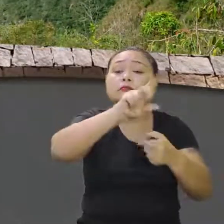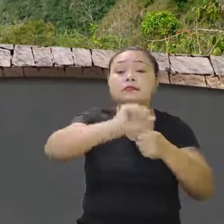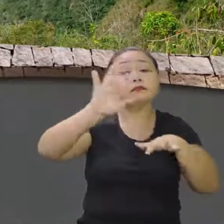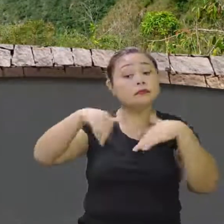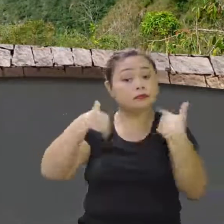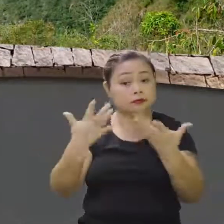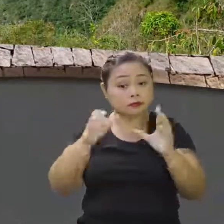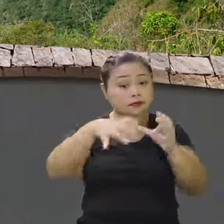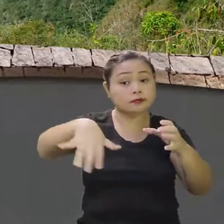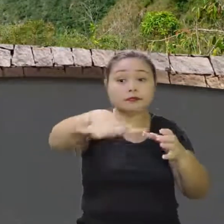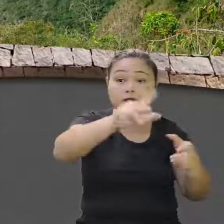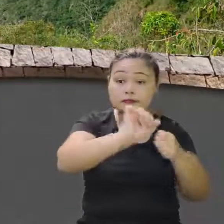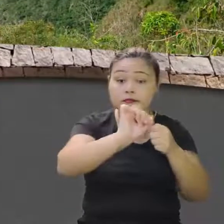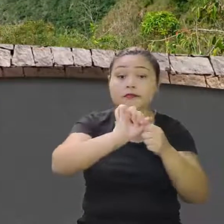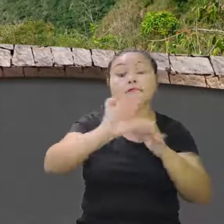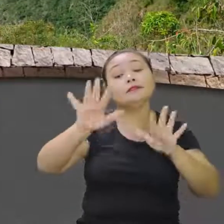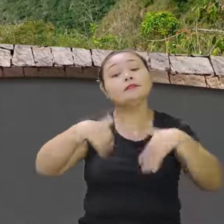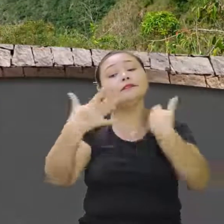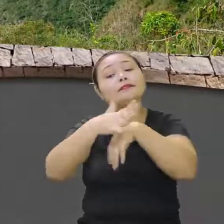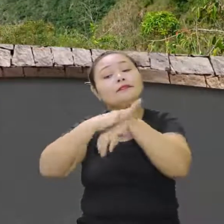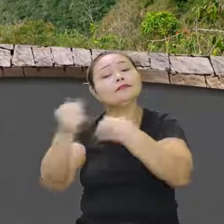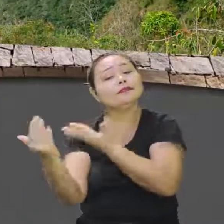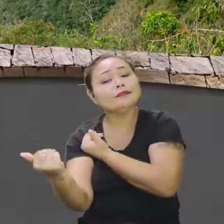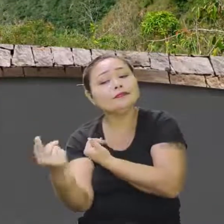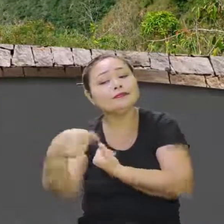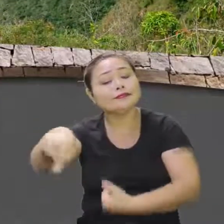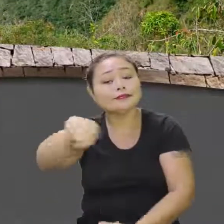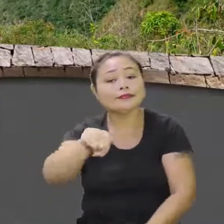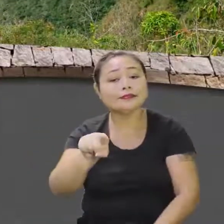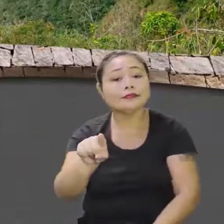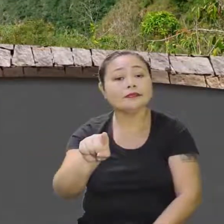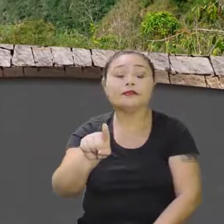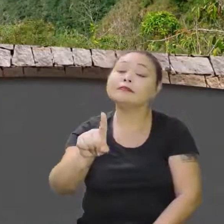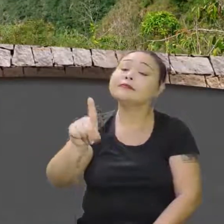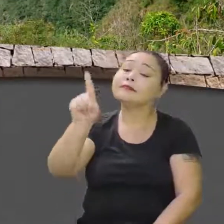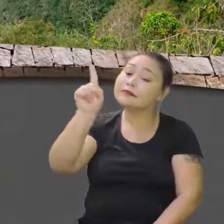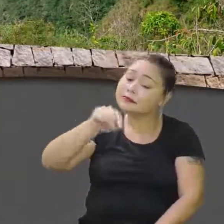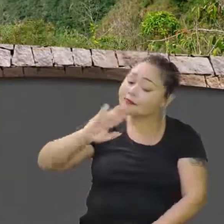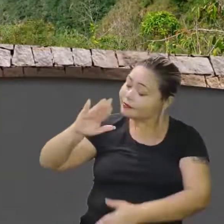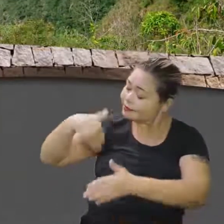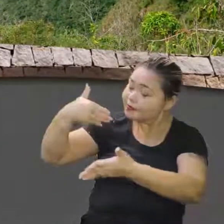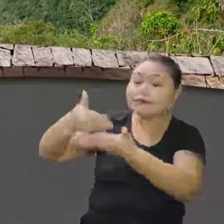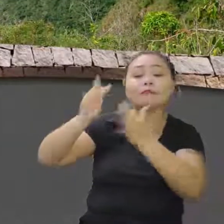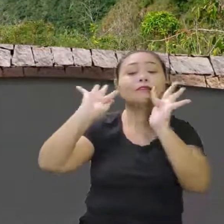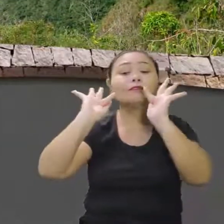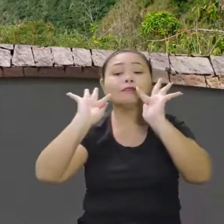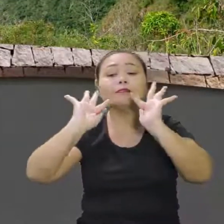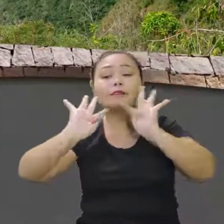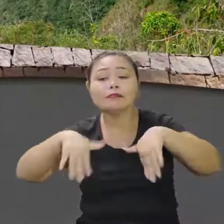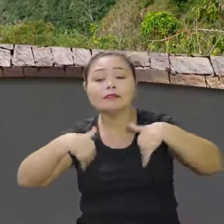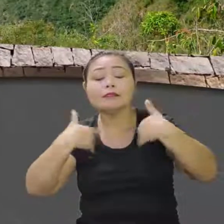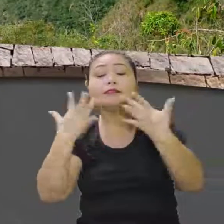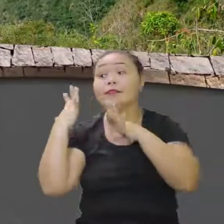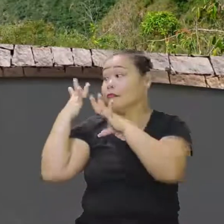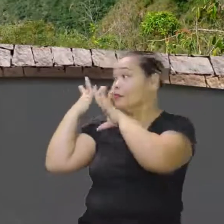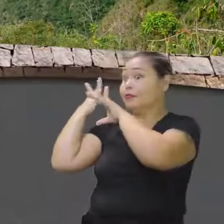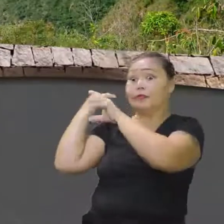Portanto, meus queridos, meus jovens, estamos chegando ao final de uma